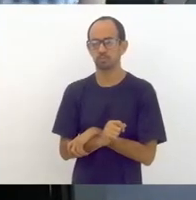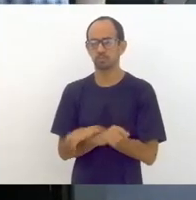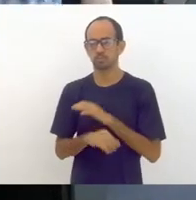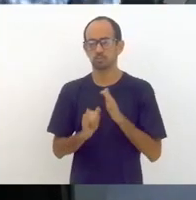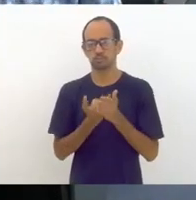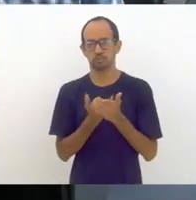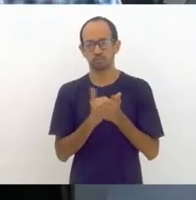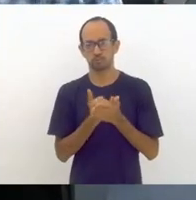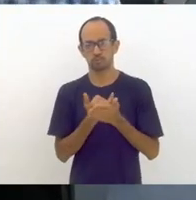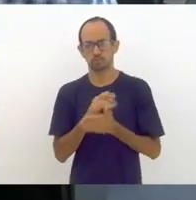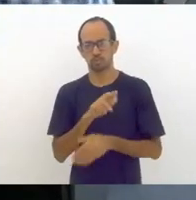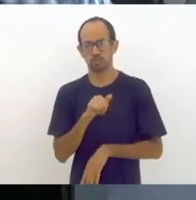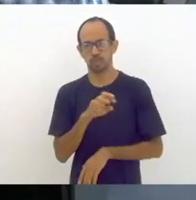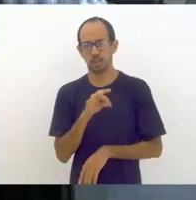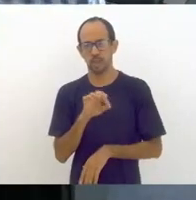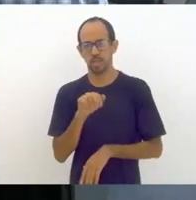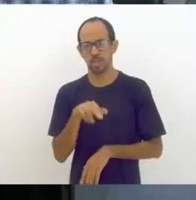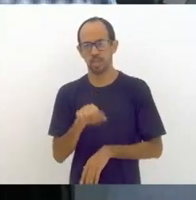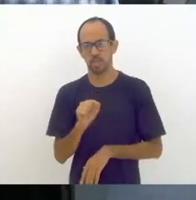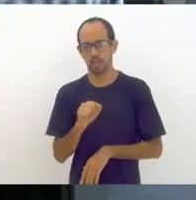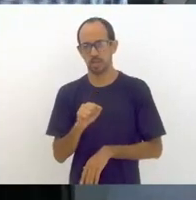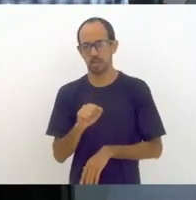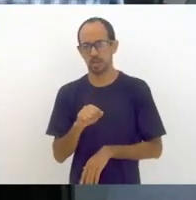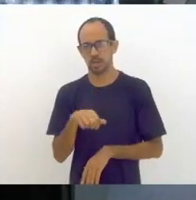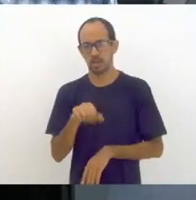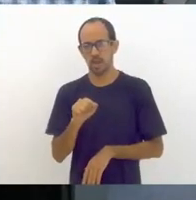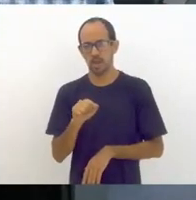o próximo, Renata Azevedo.